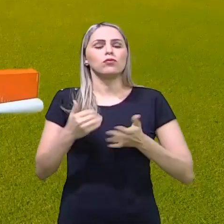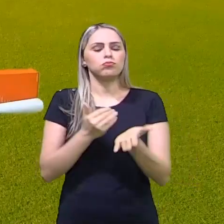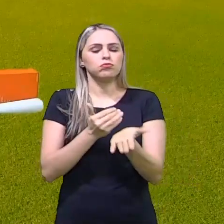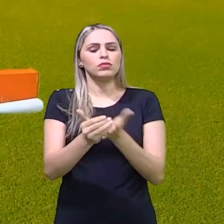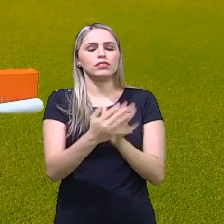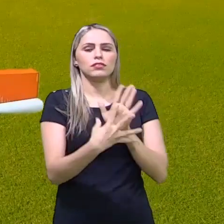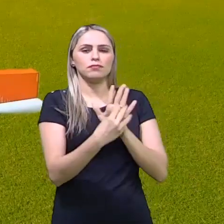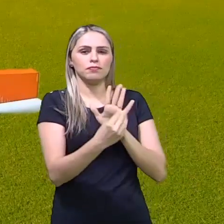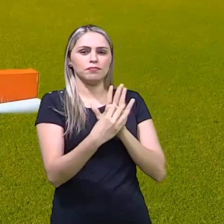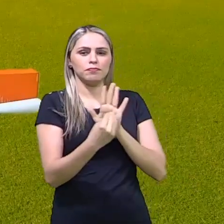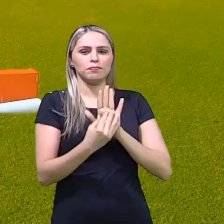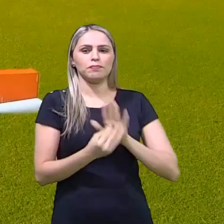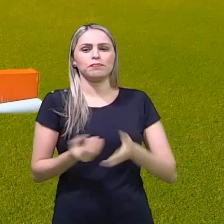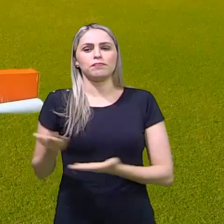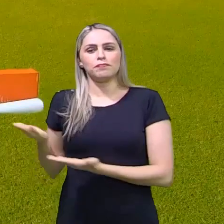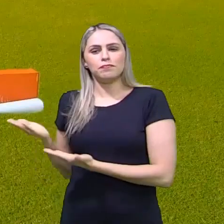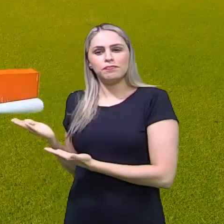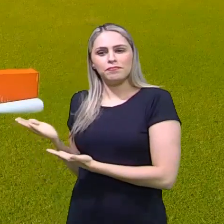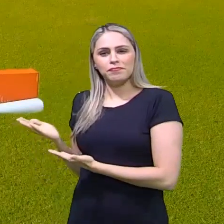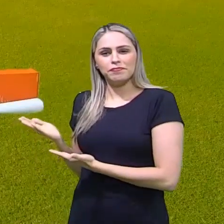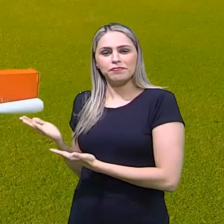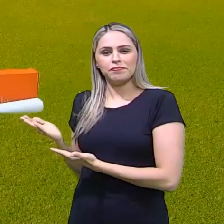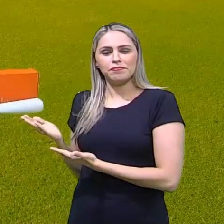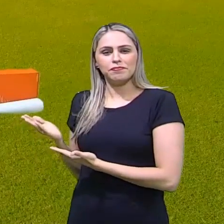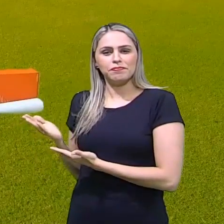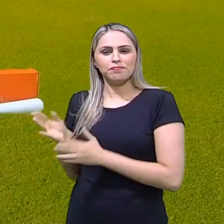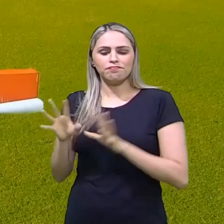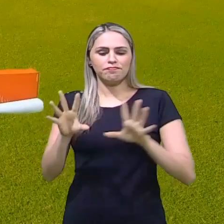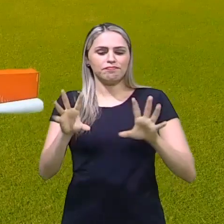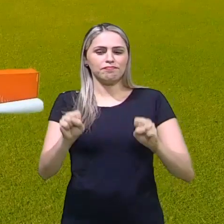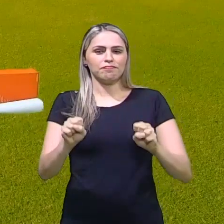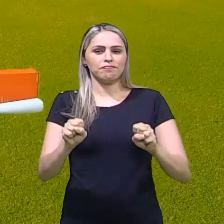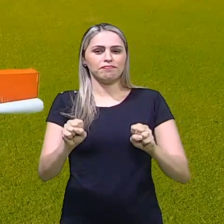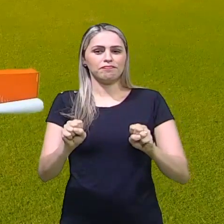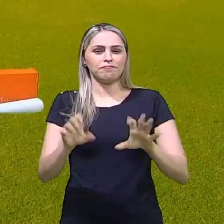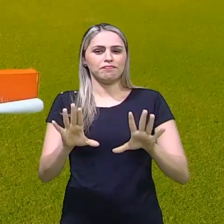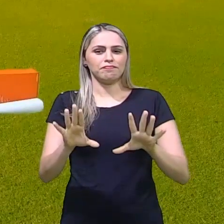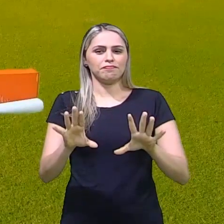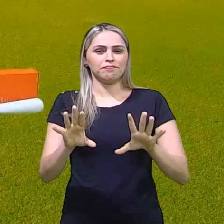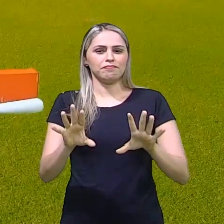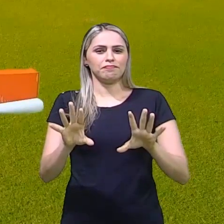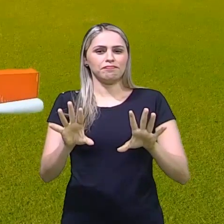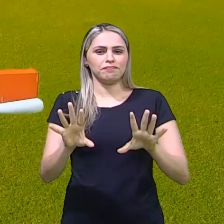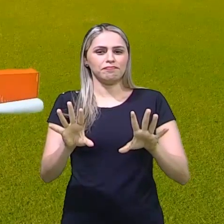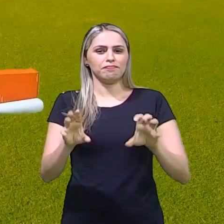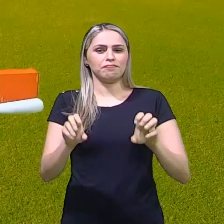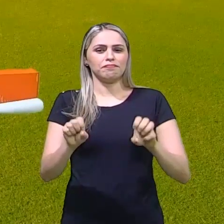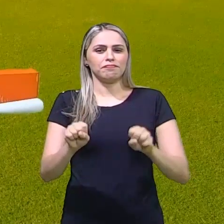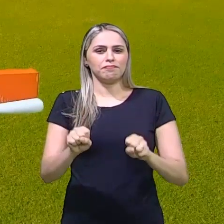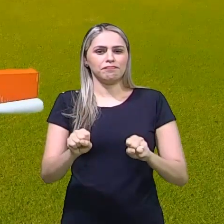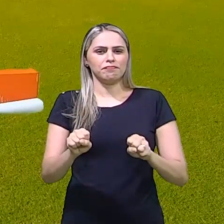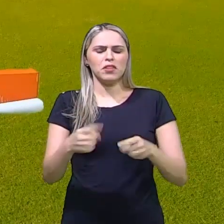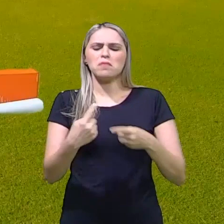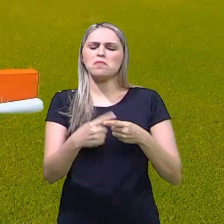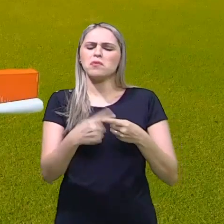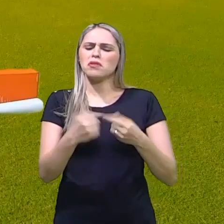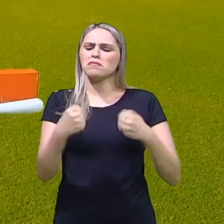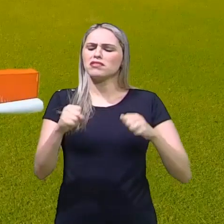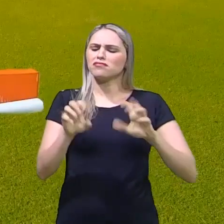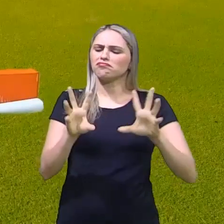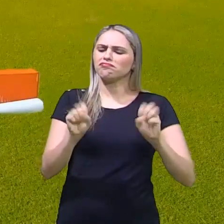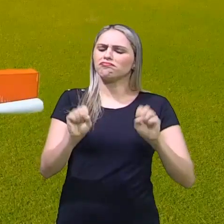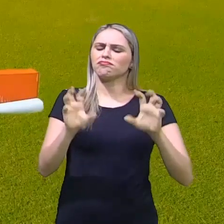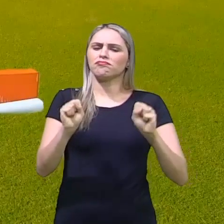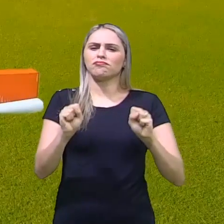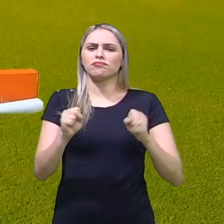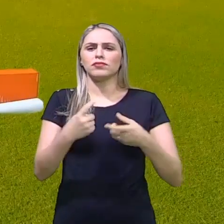frente e vamos fazer o movimento de abrir e fechar a mãozinha. Abre, abre e fecha. Fecha. Abre e fecha. Abre, por que a gente está abrindo e fechando a mão, professor? Abre e